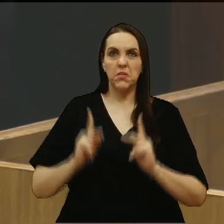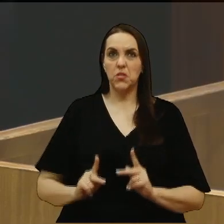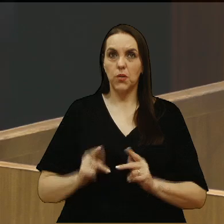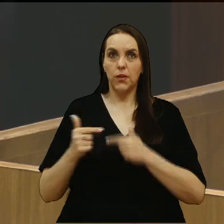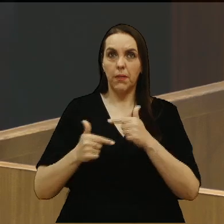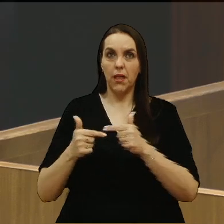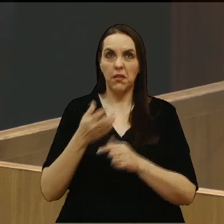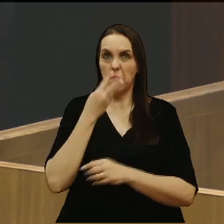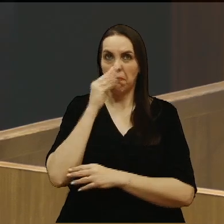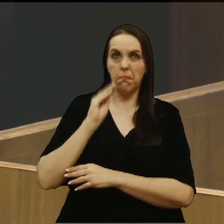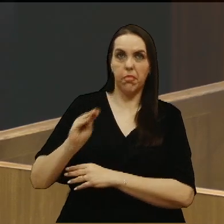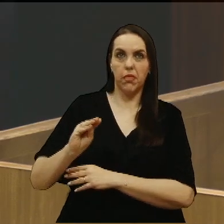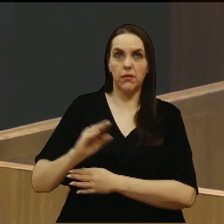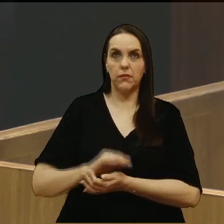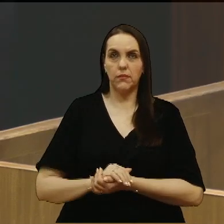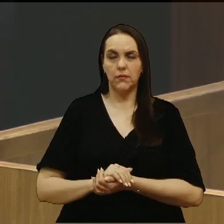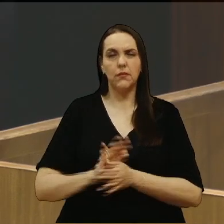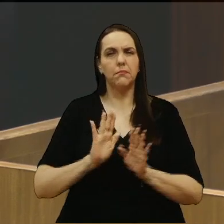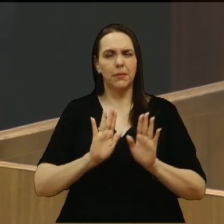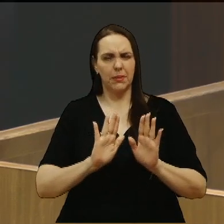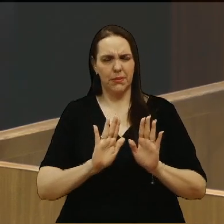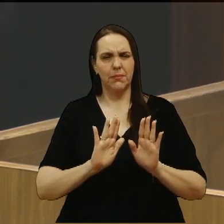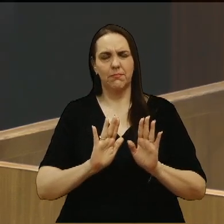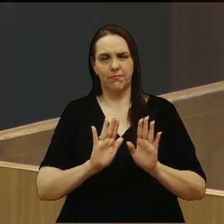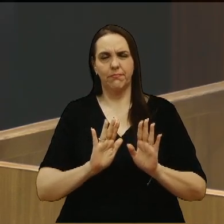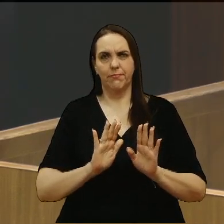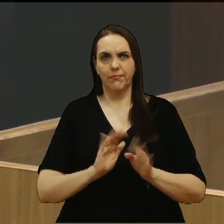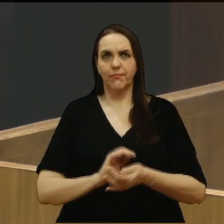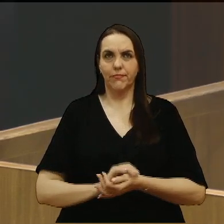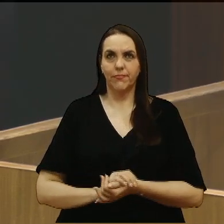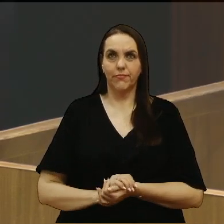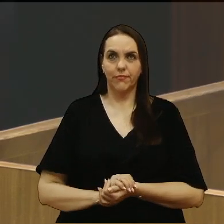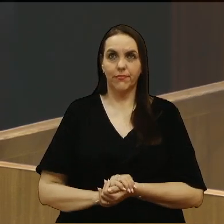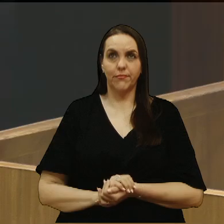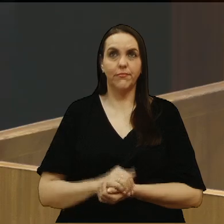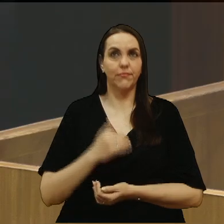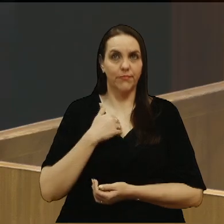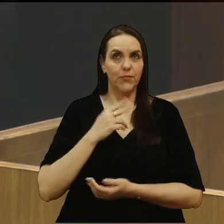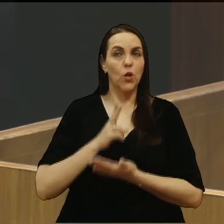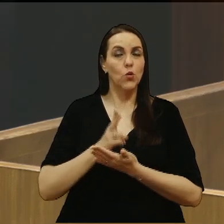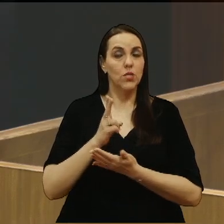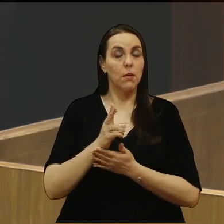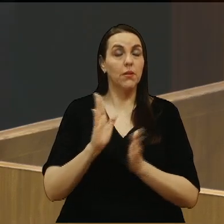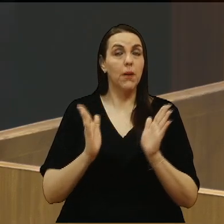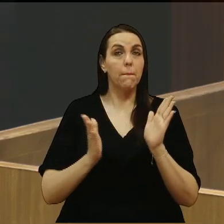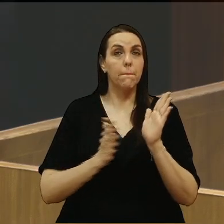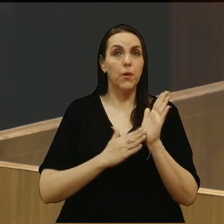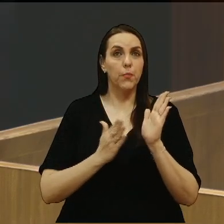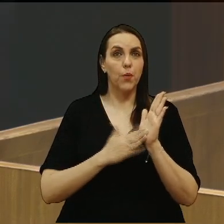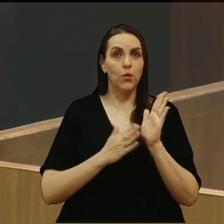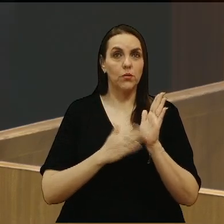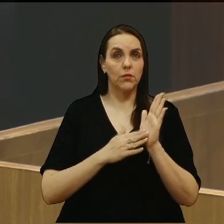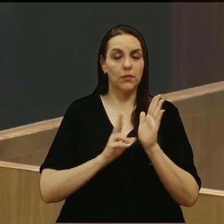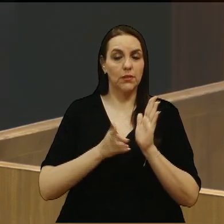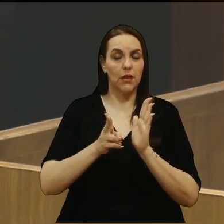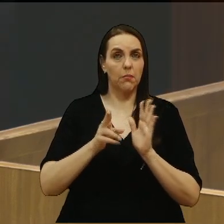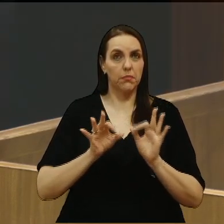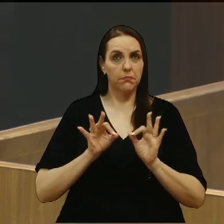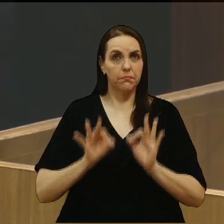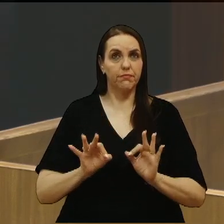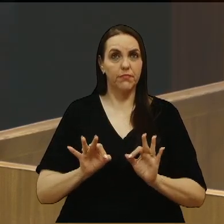serve? Espera aí, calma lá. E eu sempre fui propositivo naquilo que eu